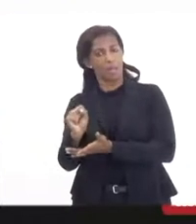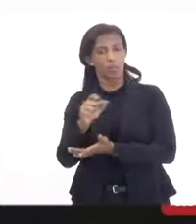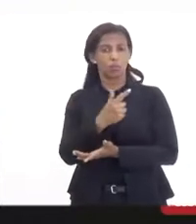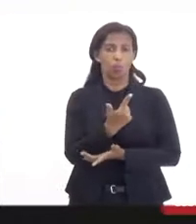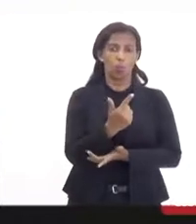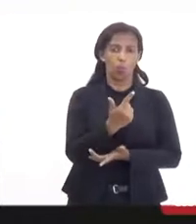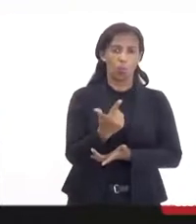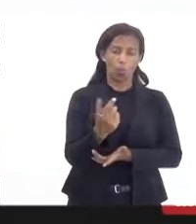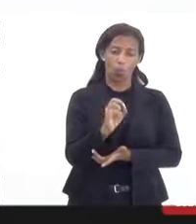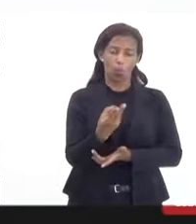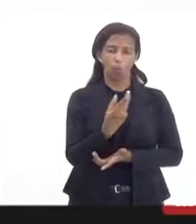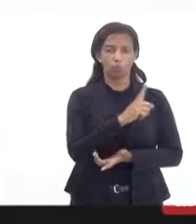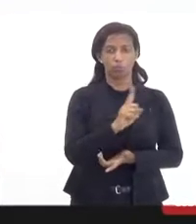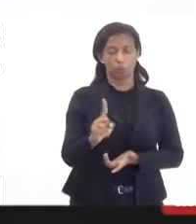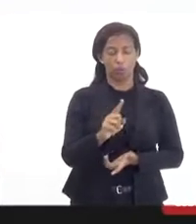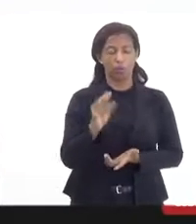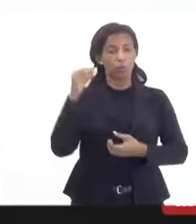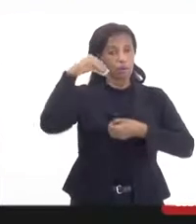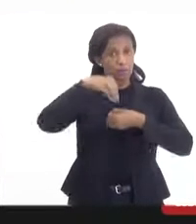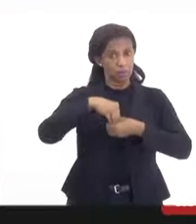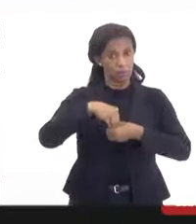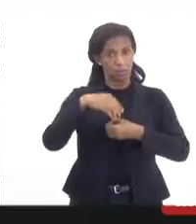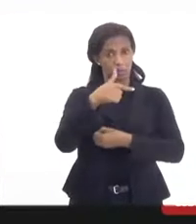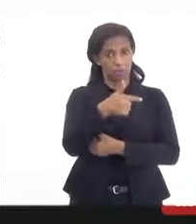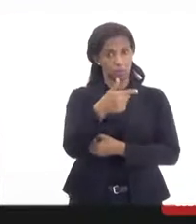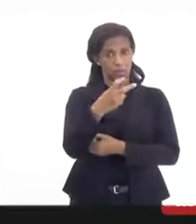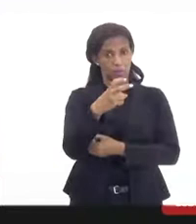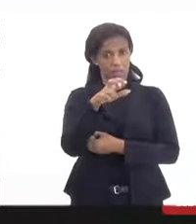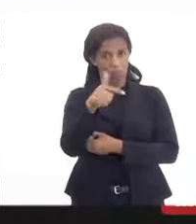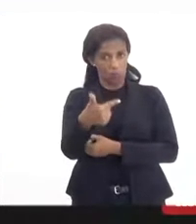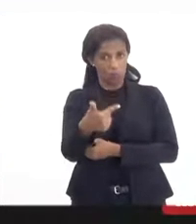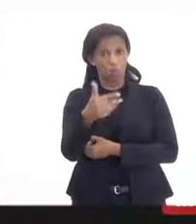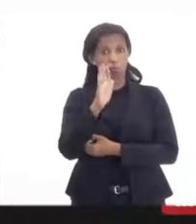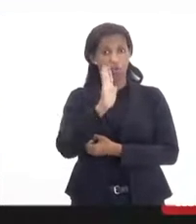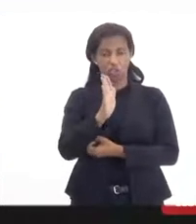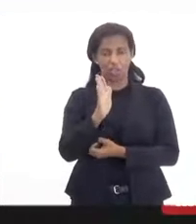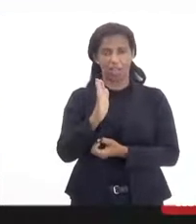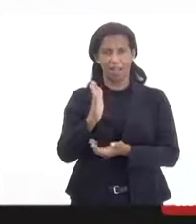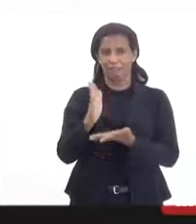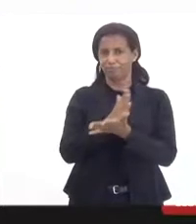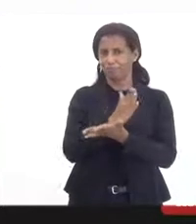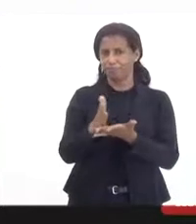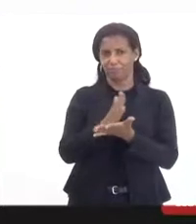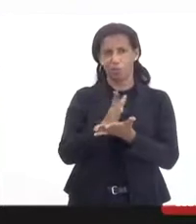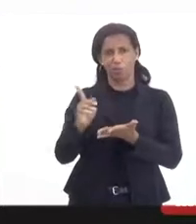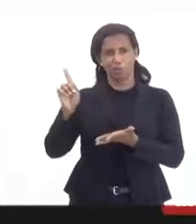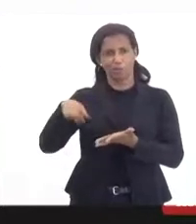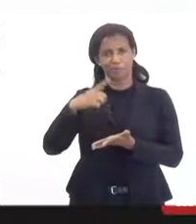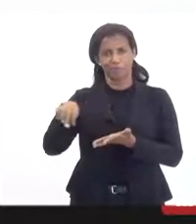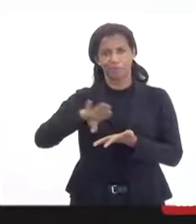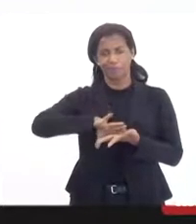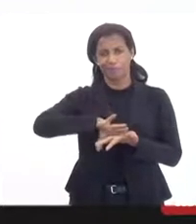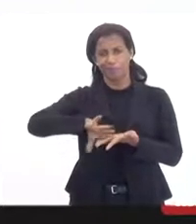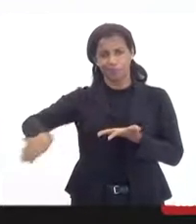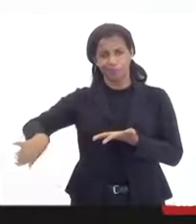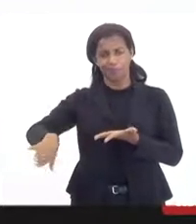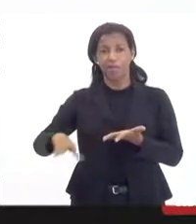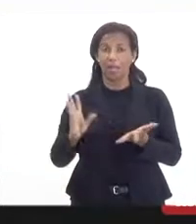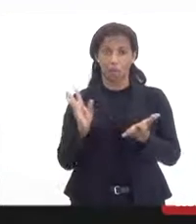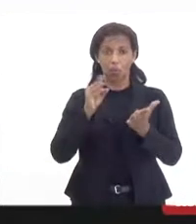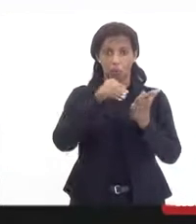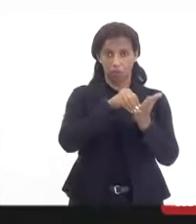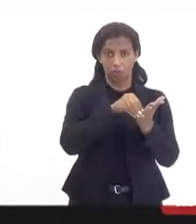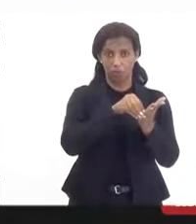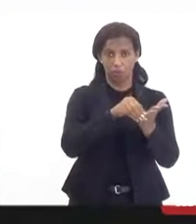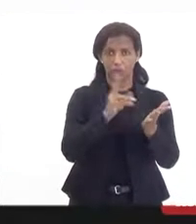dizer que dentre essas 252 ações, algumas já foram extintas, tá? Eu mantive aqui elas na relação,